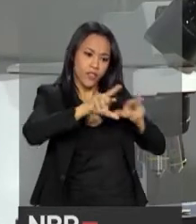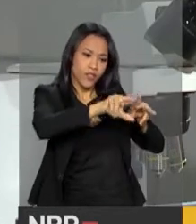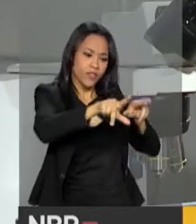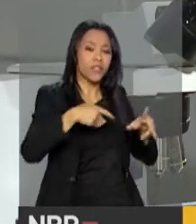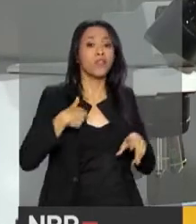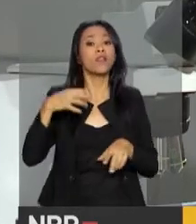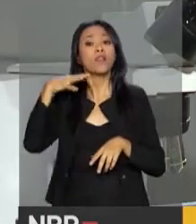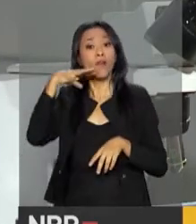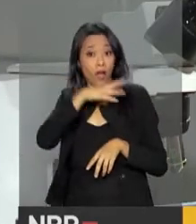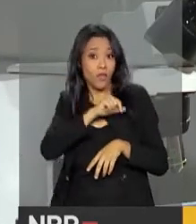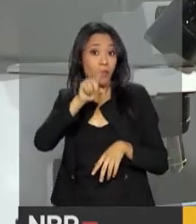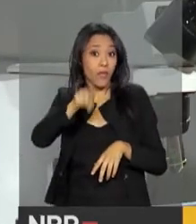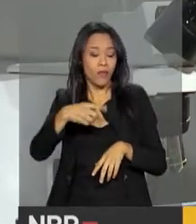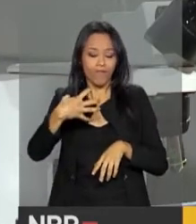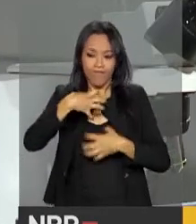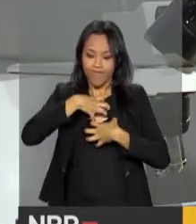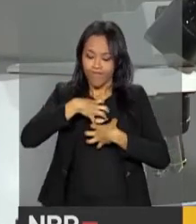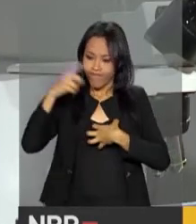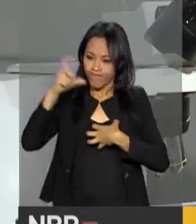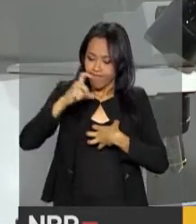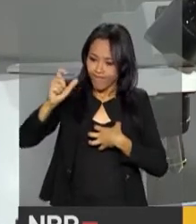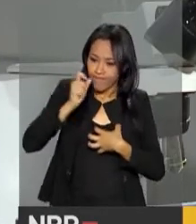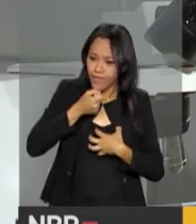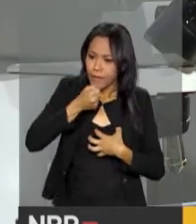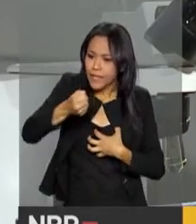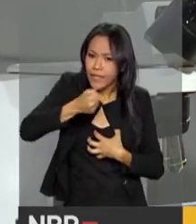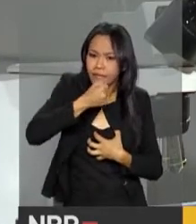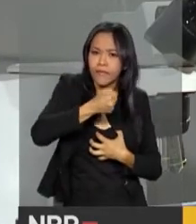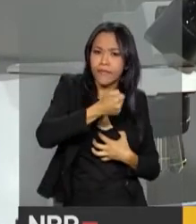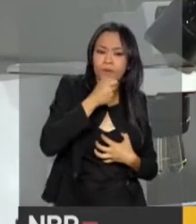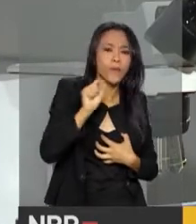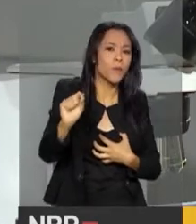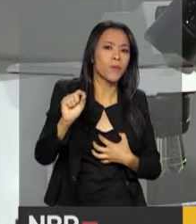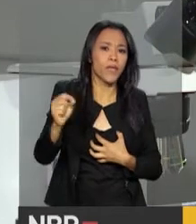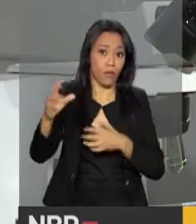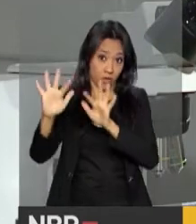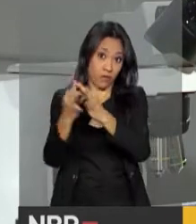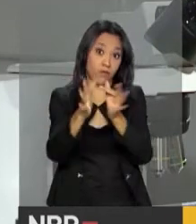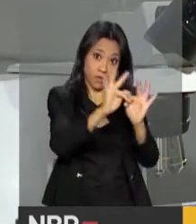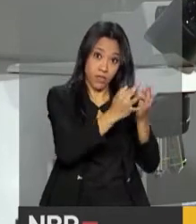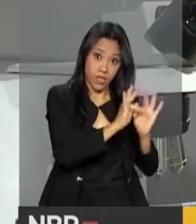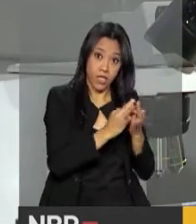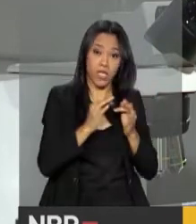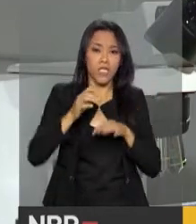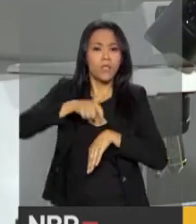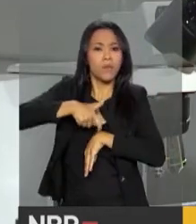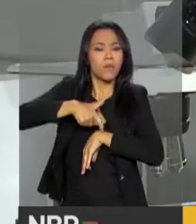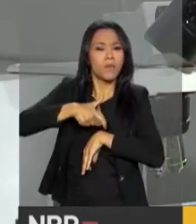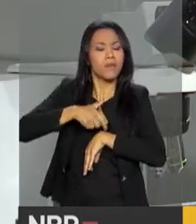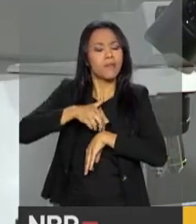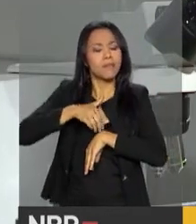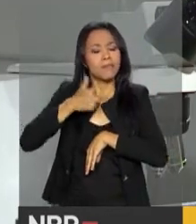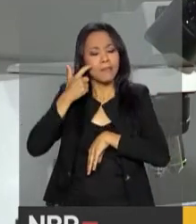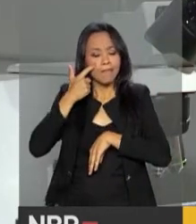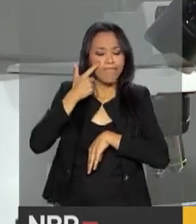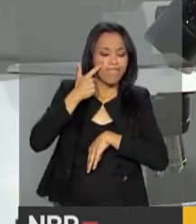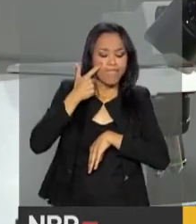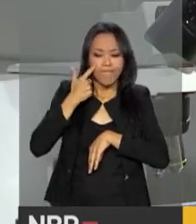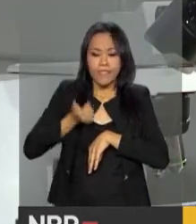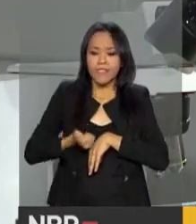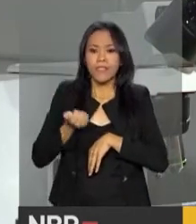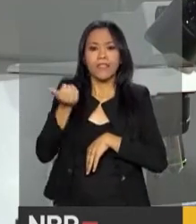acho o que me comove assim nas entrevistas geralmente é assim a gente procura nesse momento é da